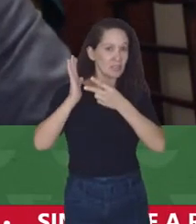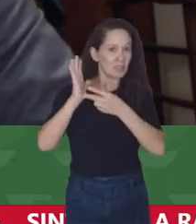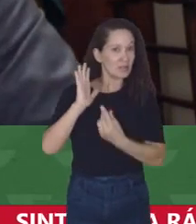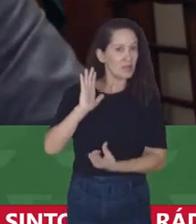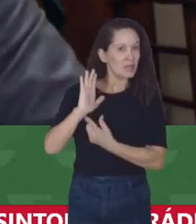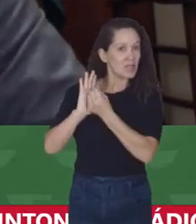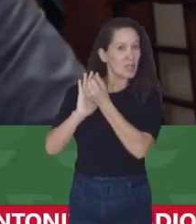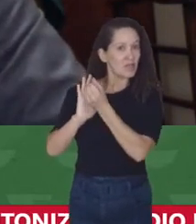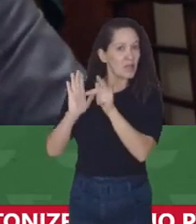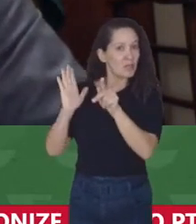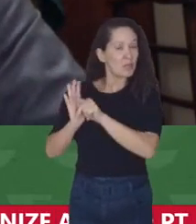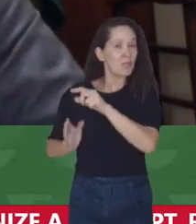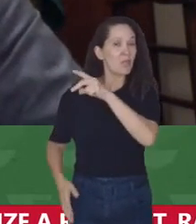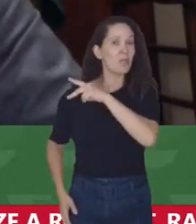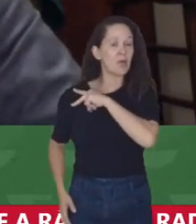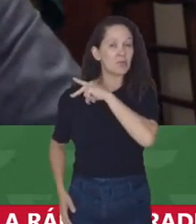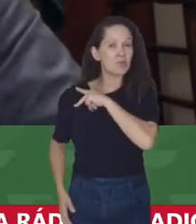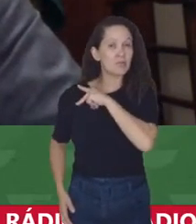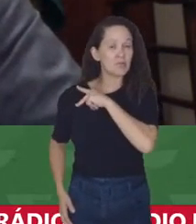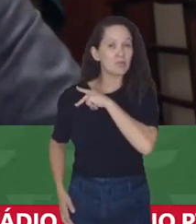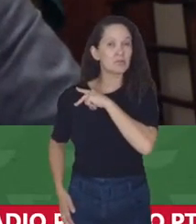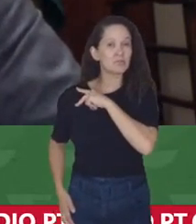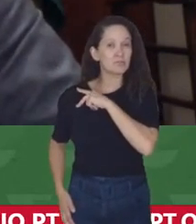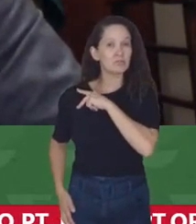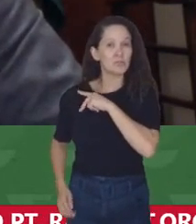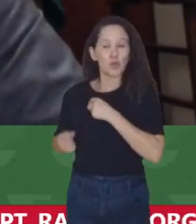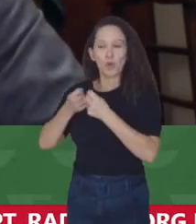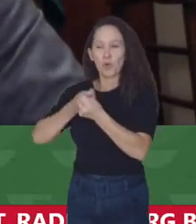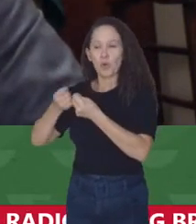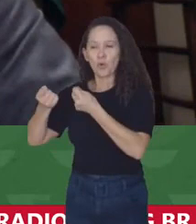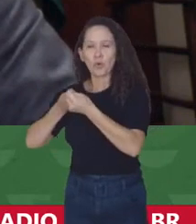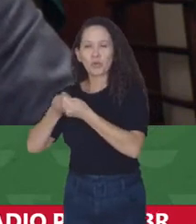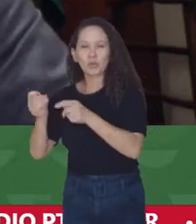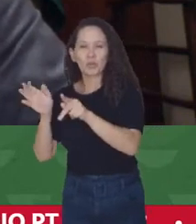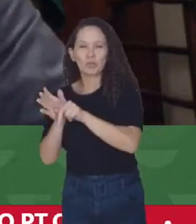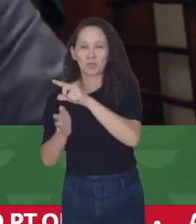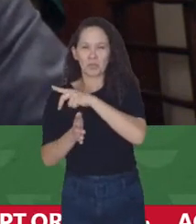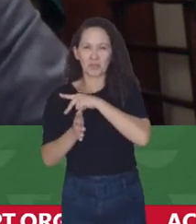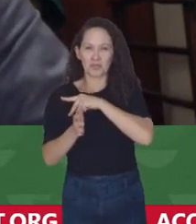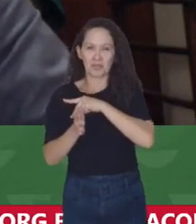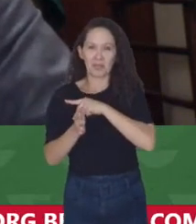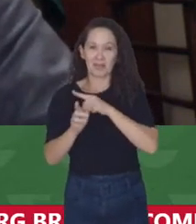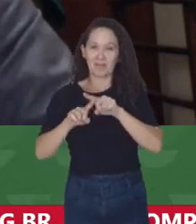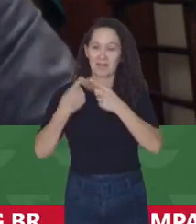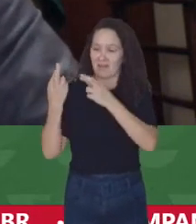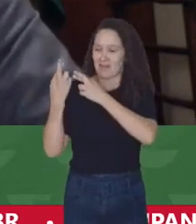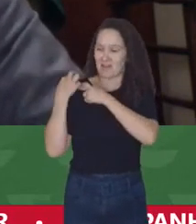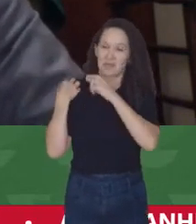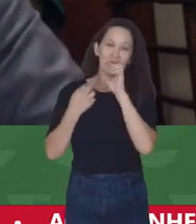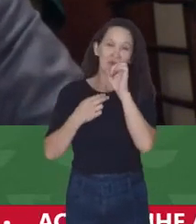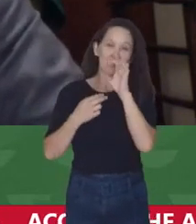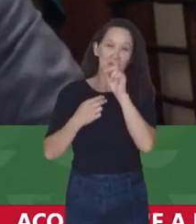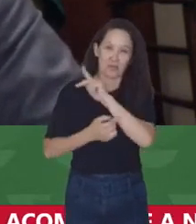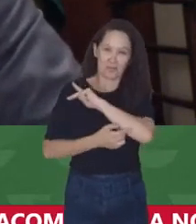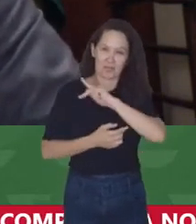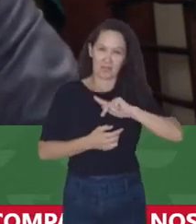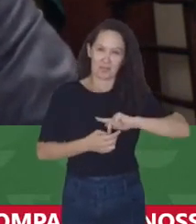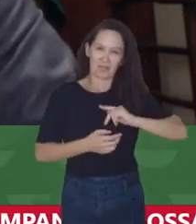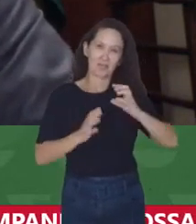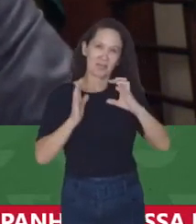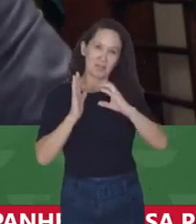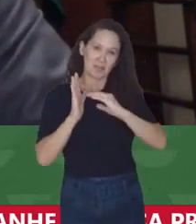totalmente privatizado na mão do presidente da Câmara e do Senado, sem uma dimensão dos